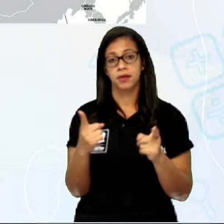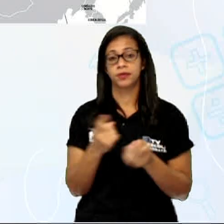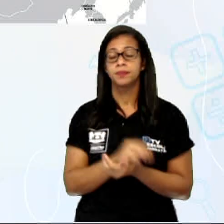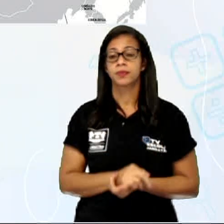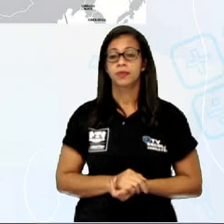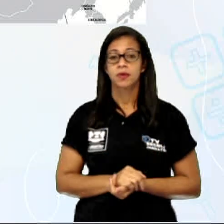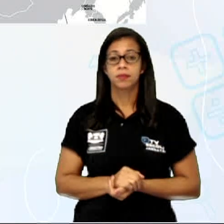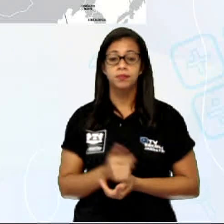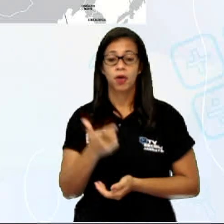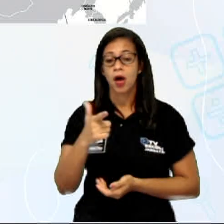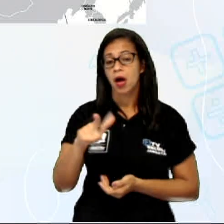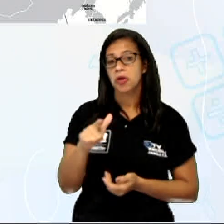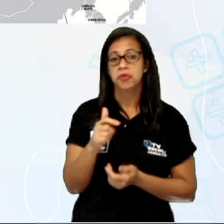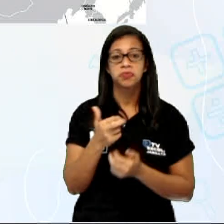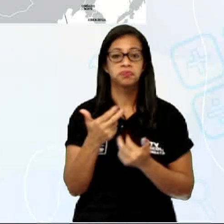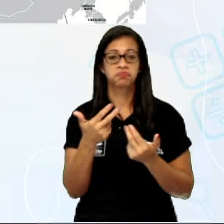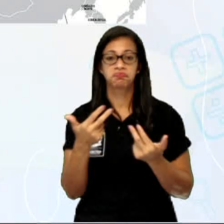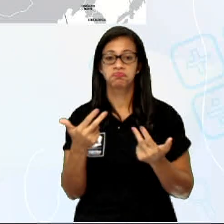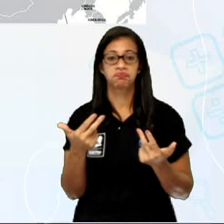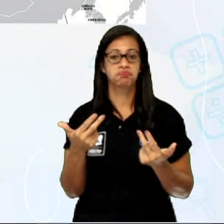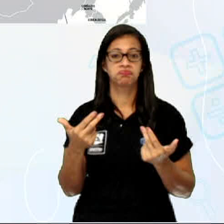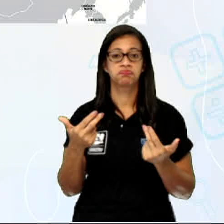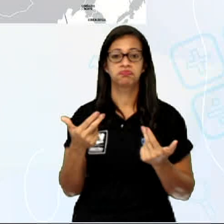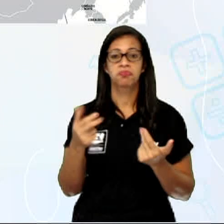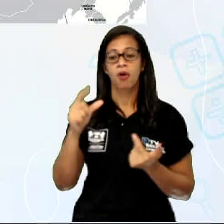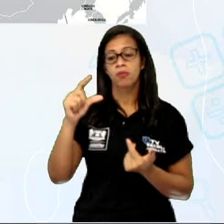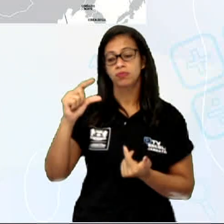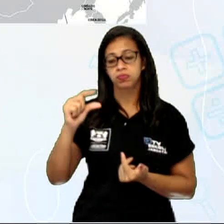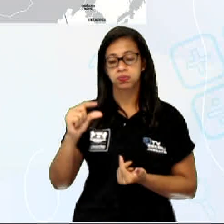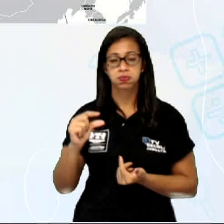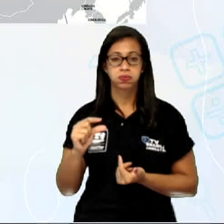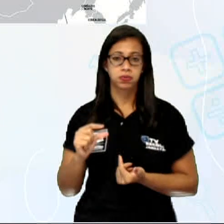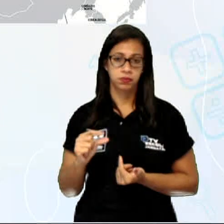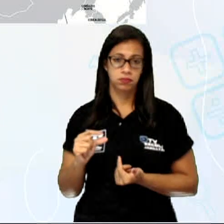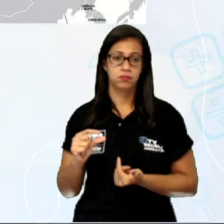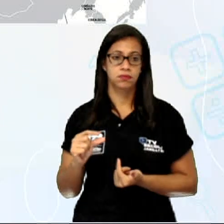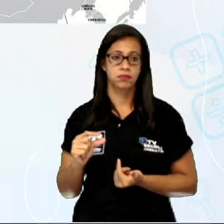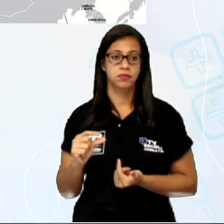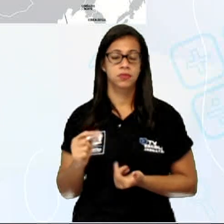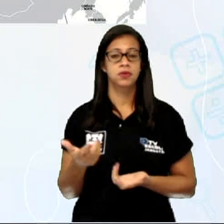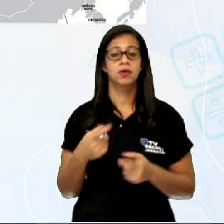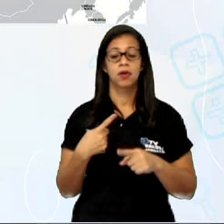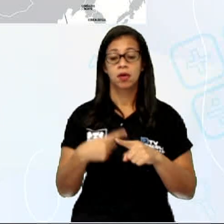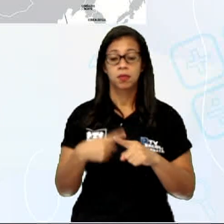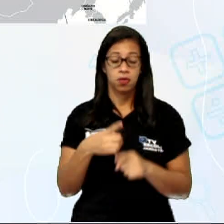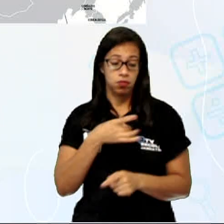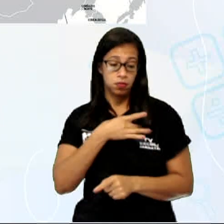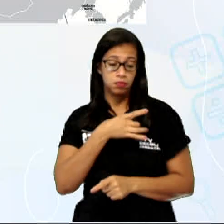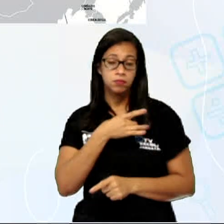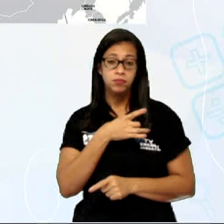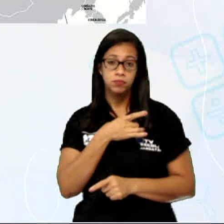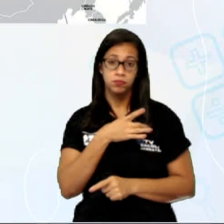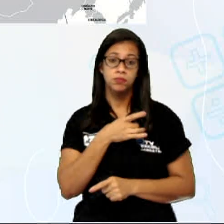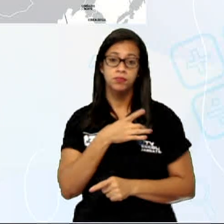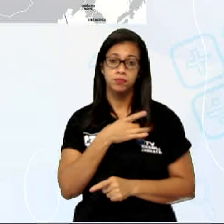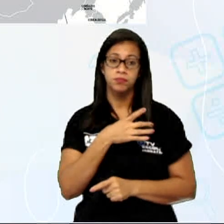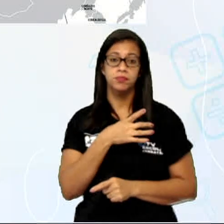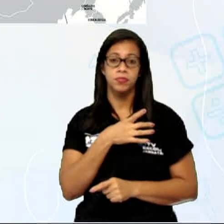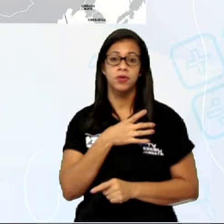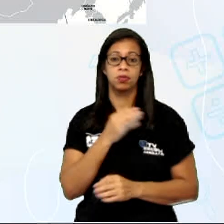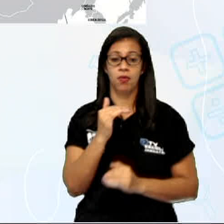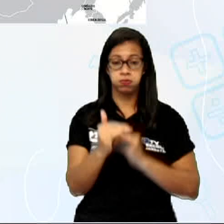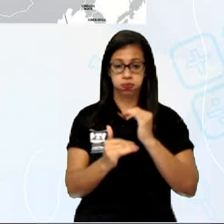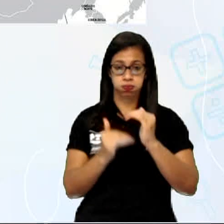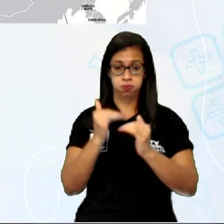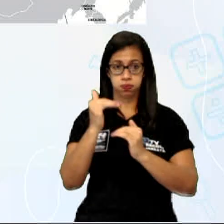europeias começaram a isolar a Rússia com medo de que esse comunismo se expandisse para o resto da Europa. Então,